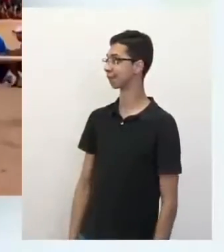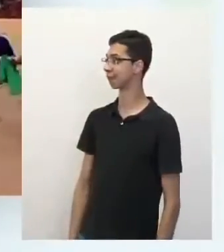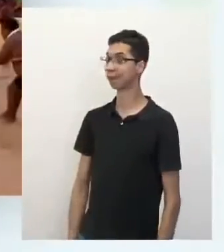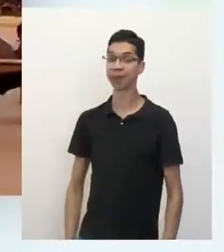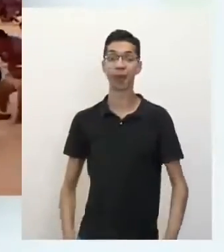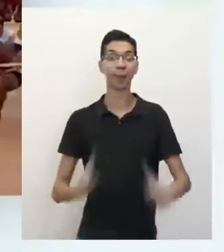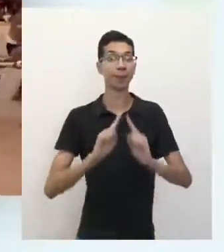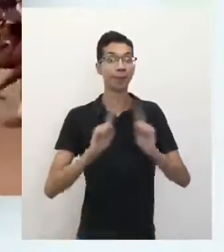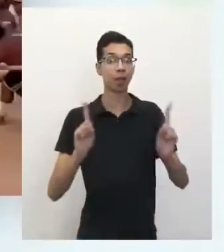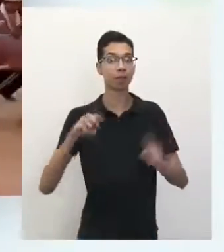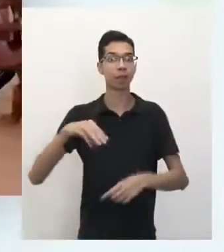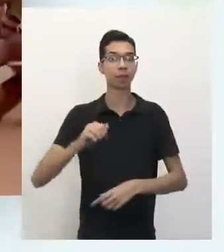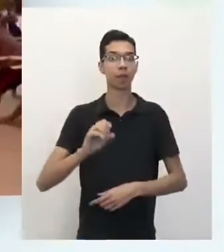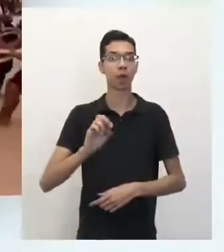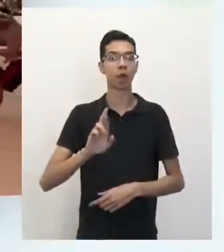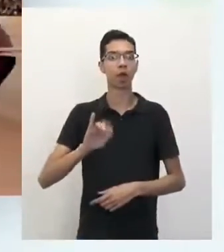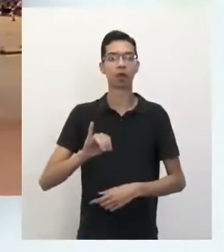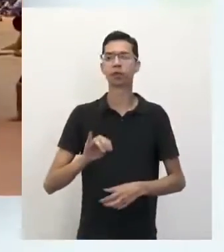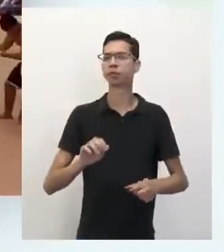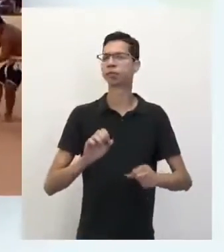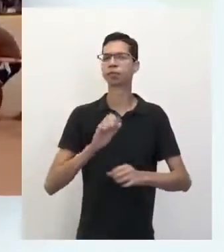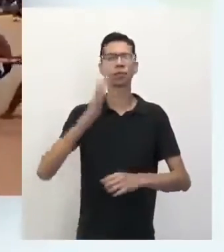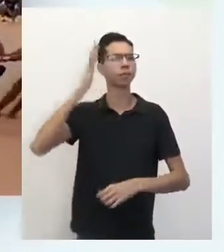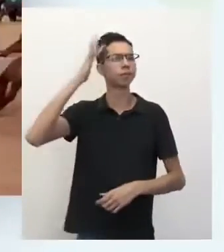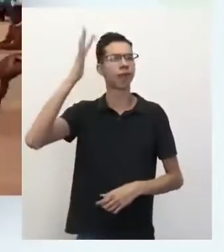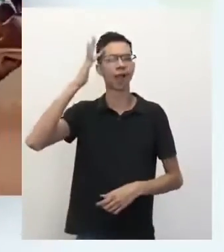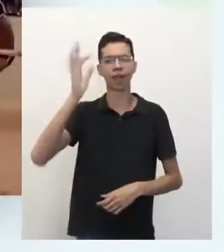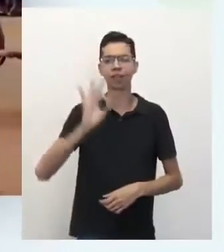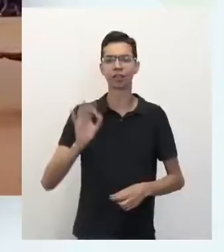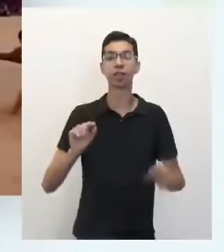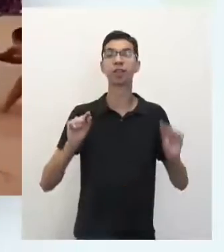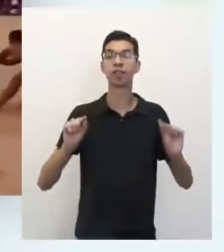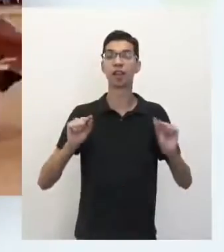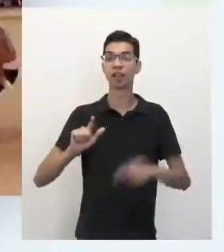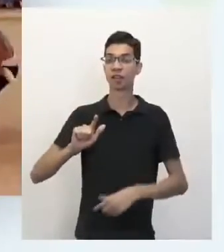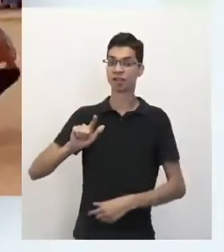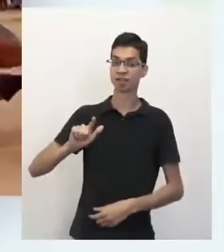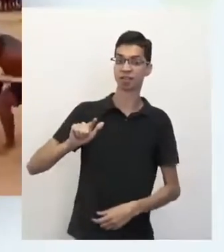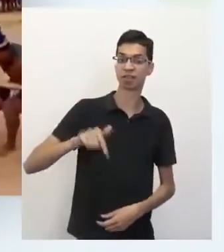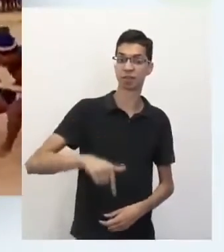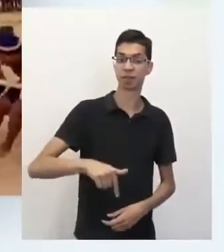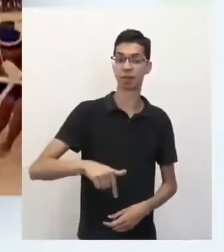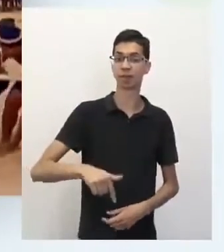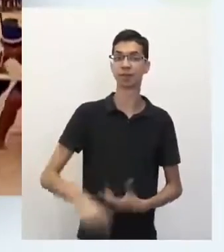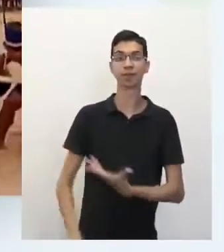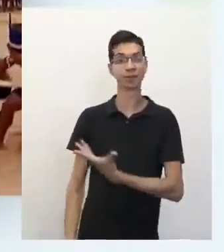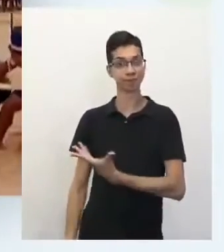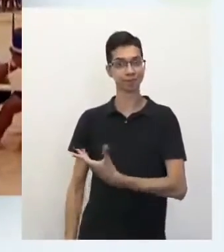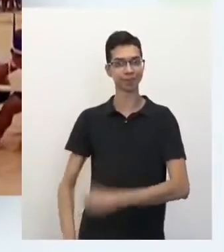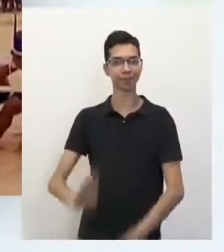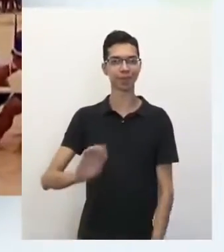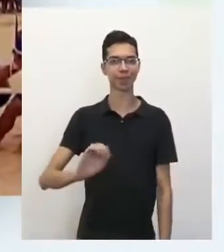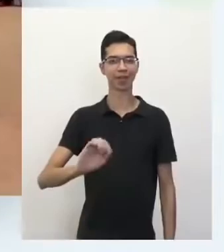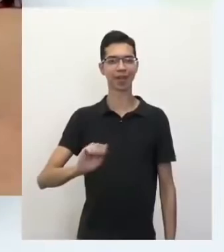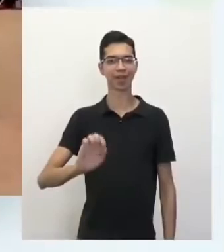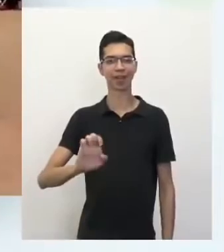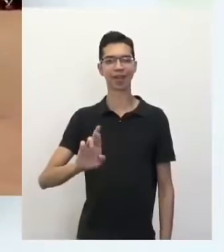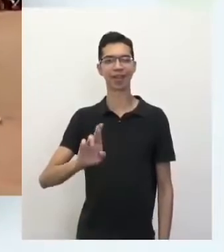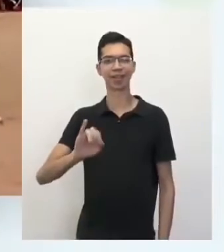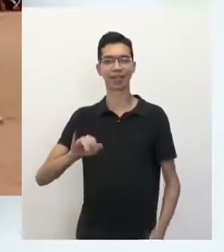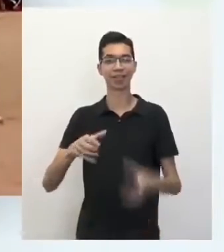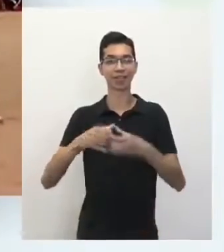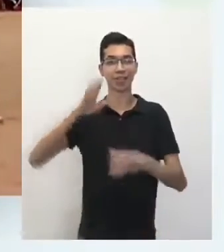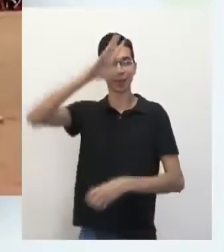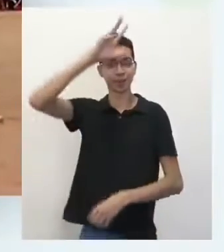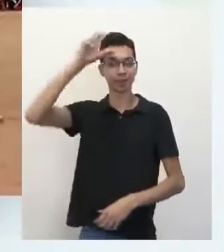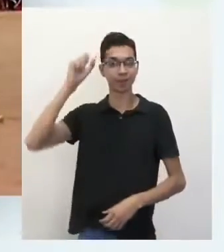Mas os Maori não esperavam o que, ou melhor, quem vinha pela frente. Os Bacairi, do Mato Grosso,